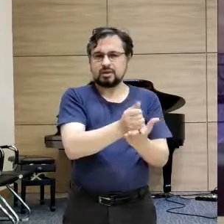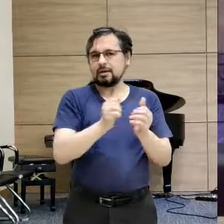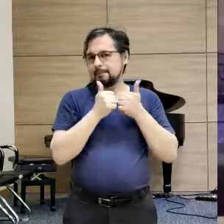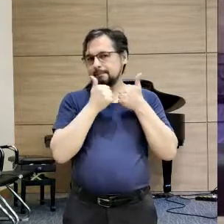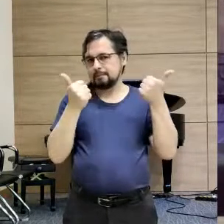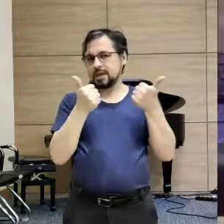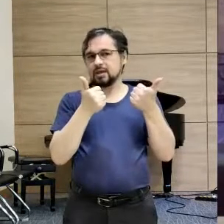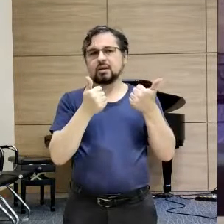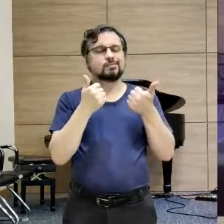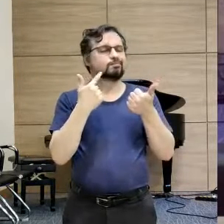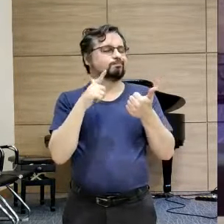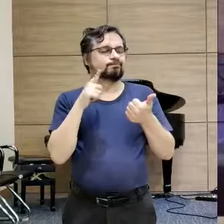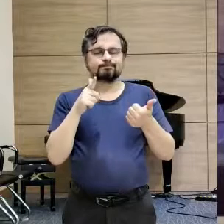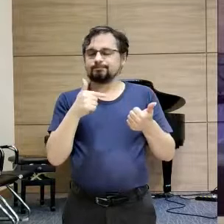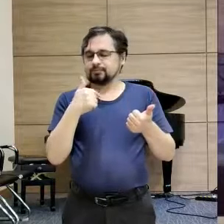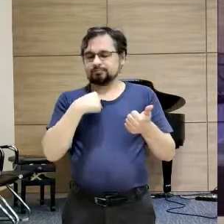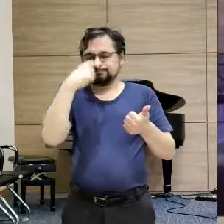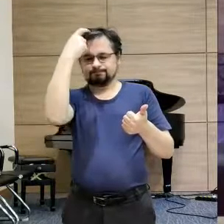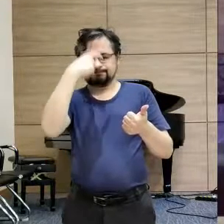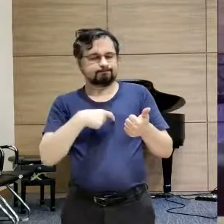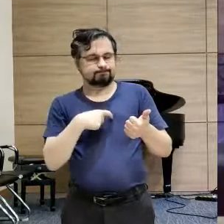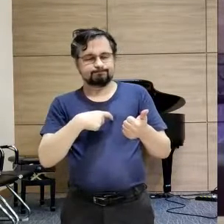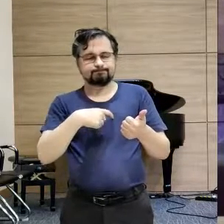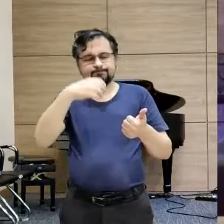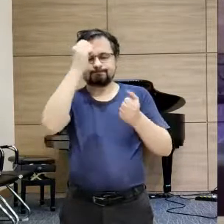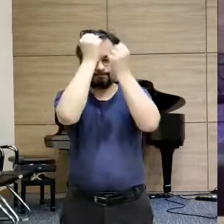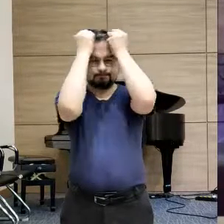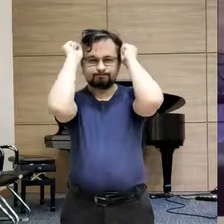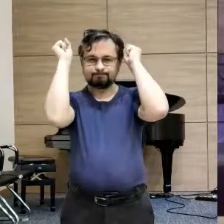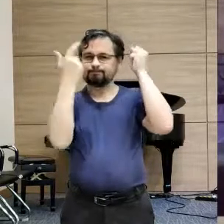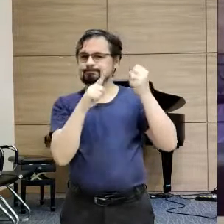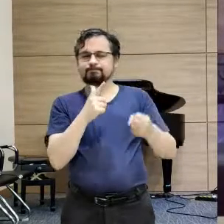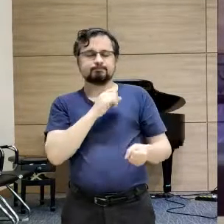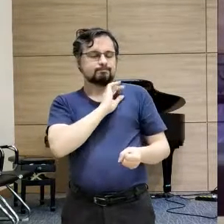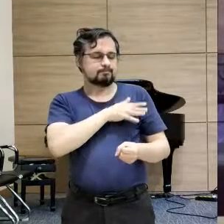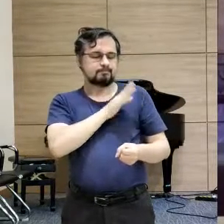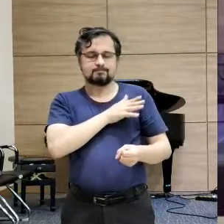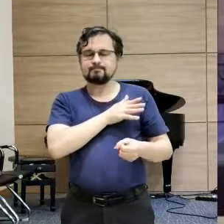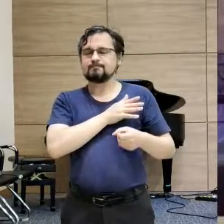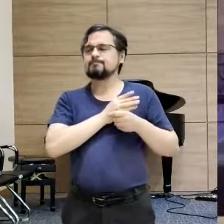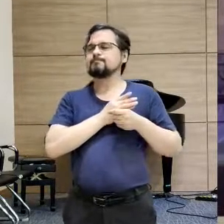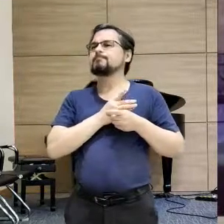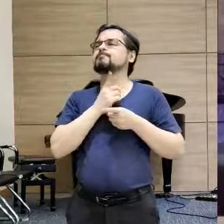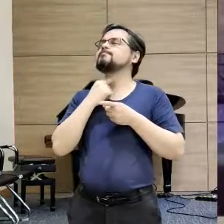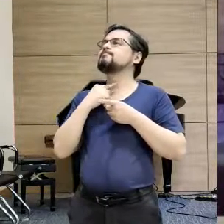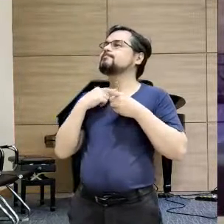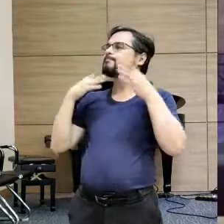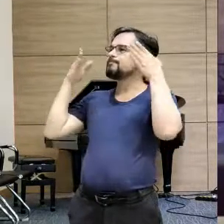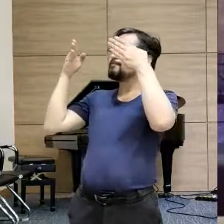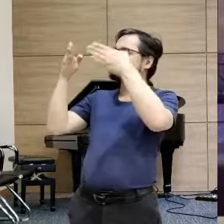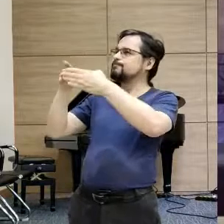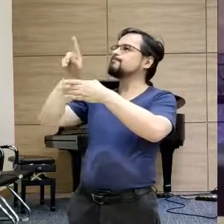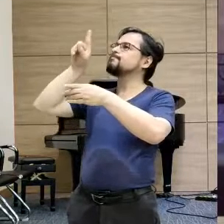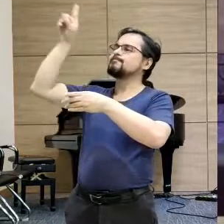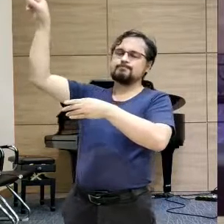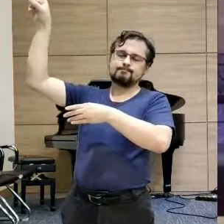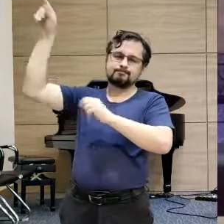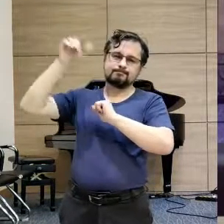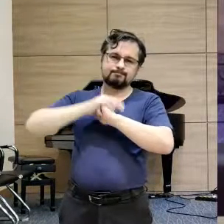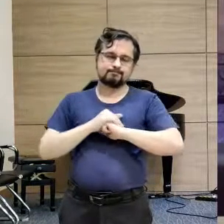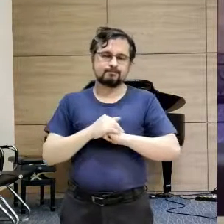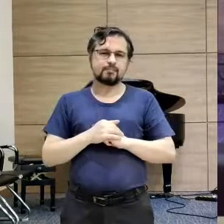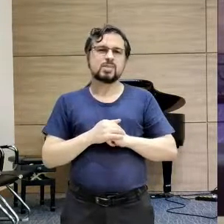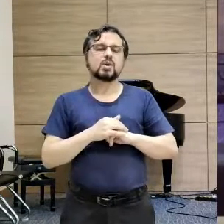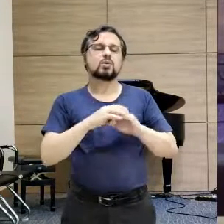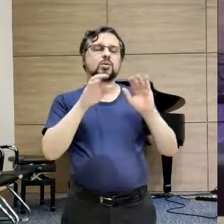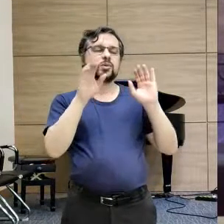seu coração voltado ao Senhor. E ele não andou segundo a vontade de Deus. Por isso lá no capítulo